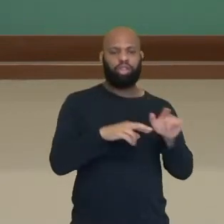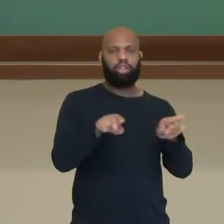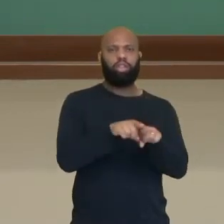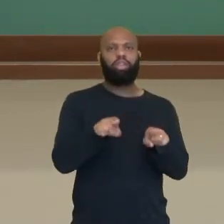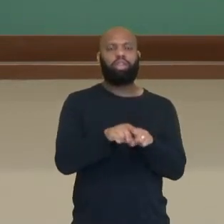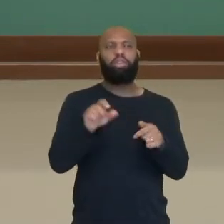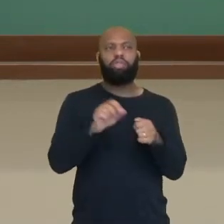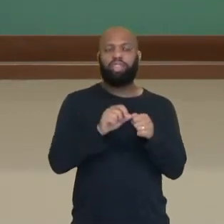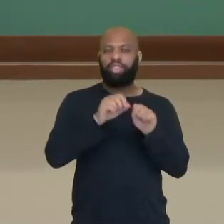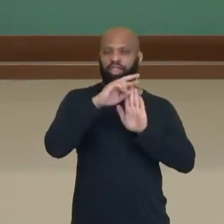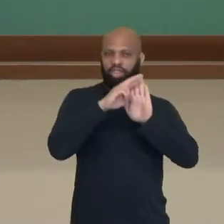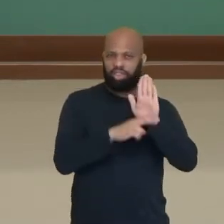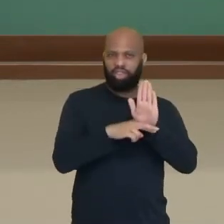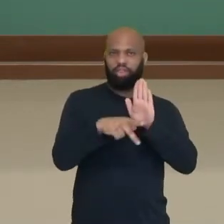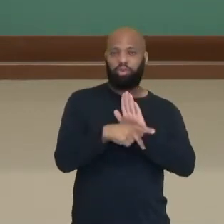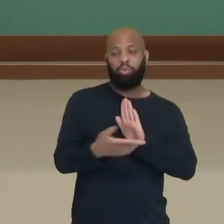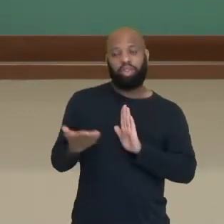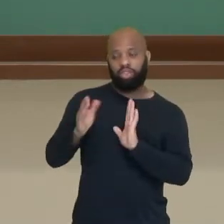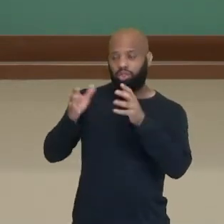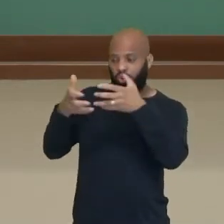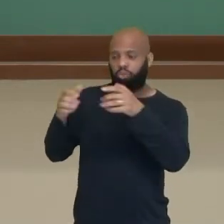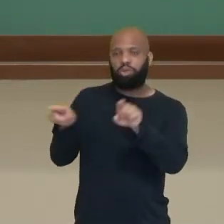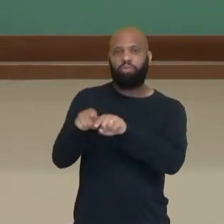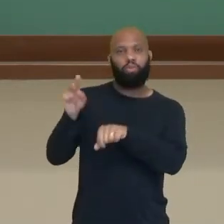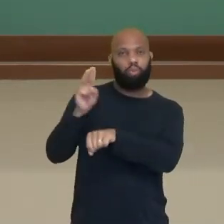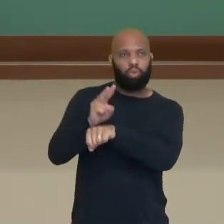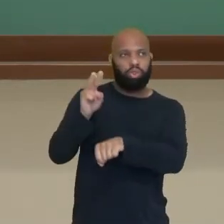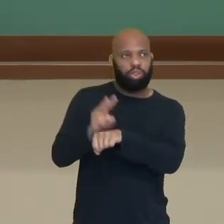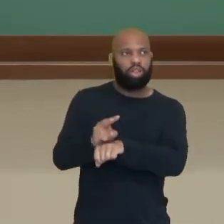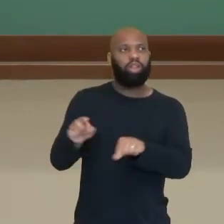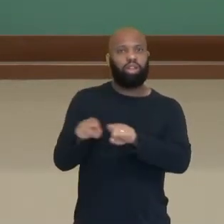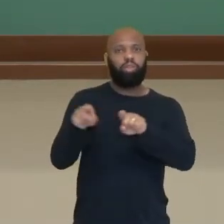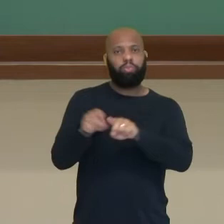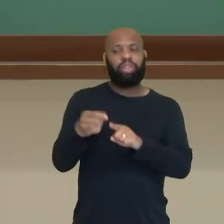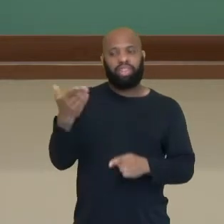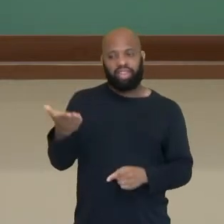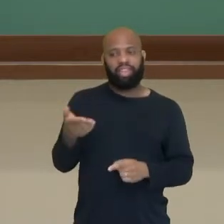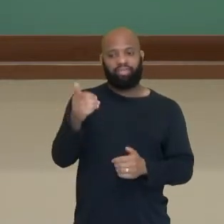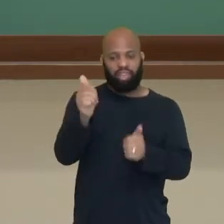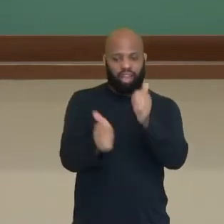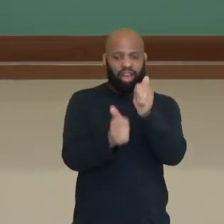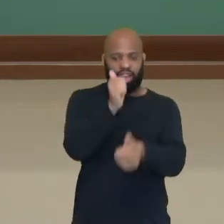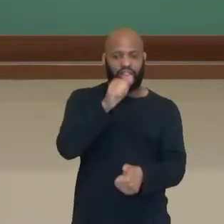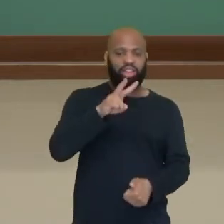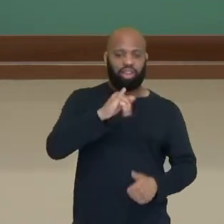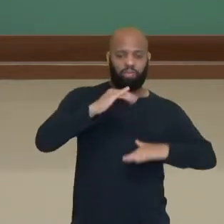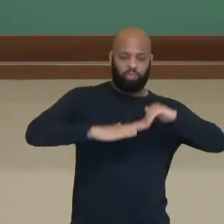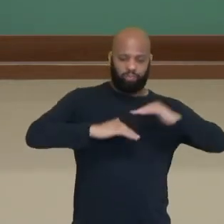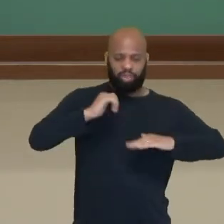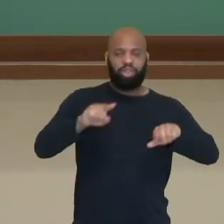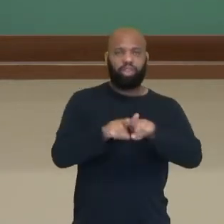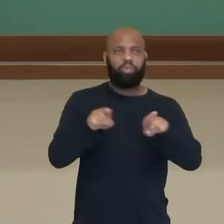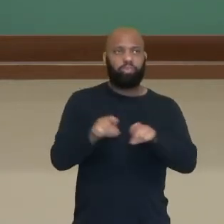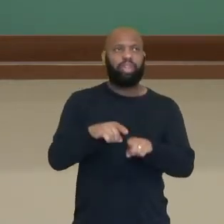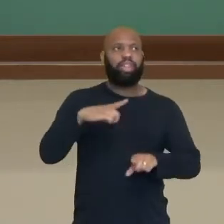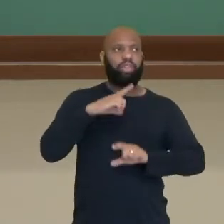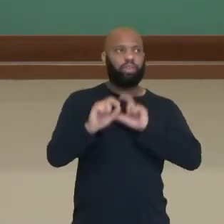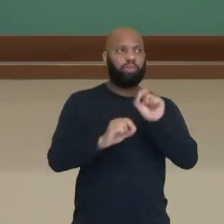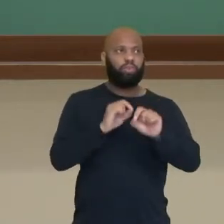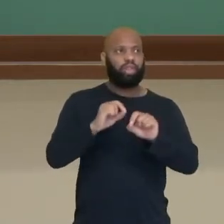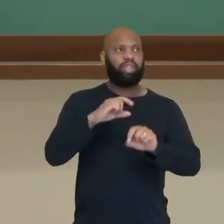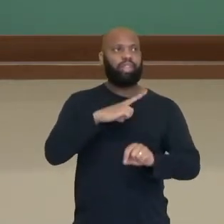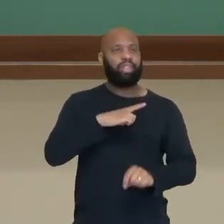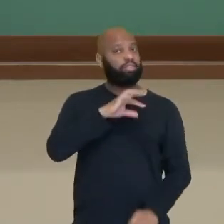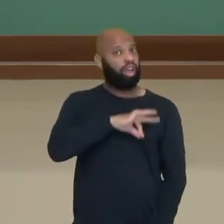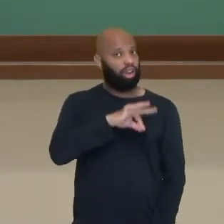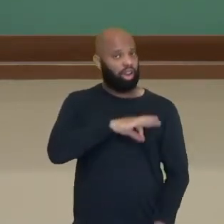reger as regras dessa categoria, cuidar ali para que esses atletas eles sejam profissionais, eles recebam enquanto